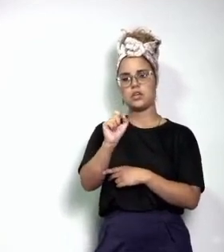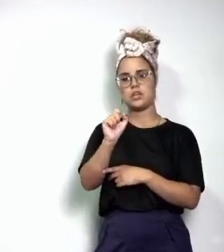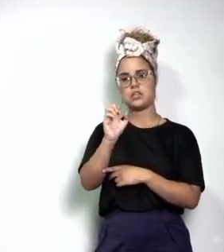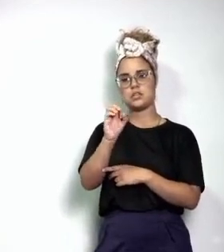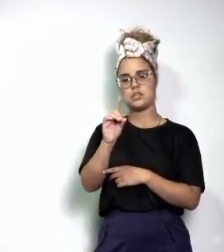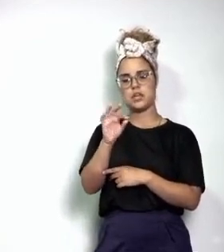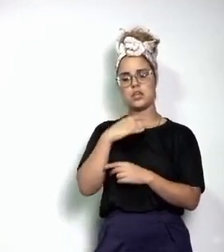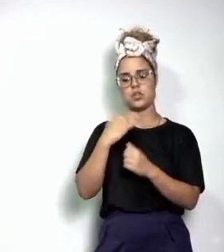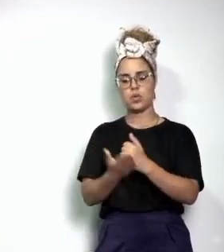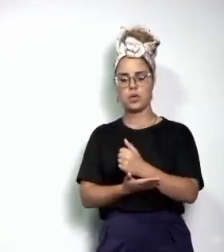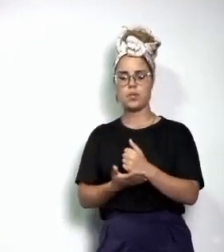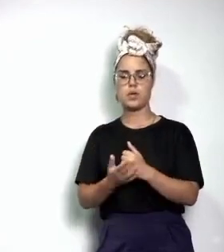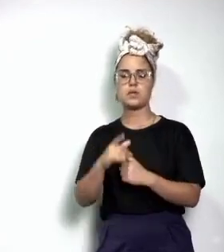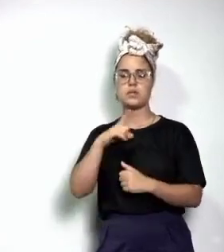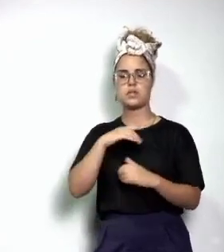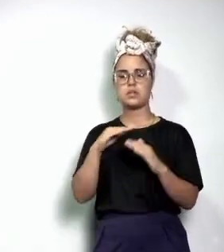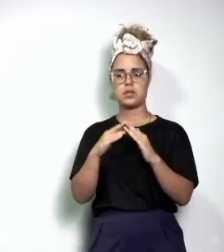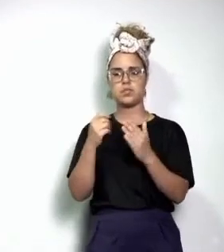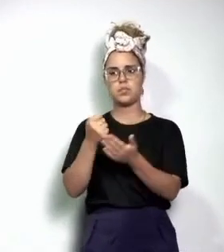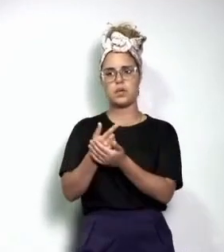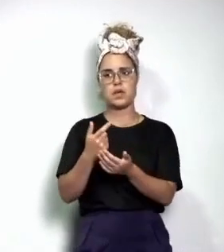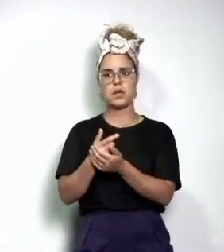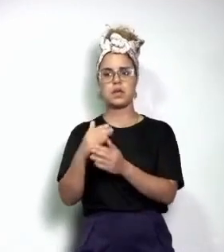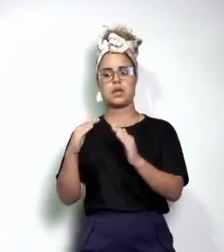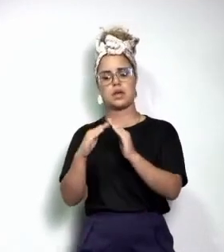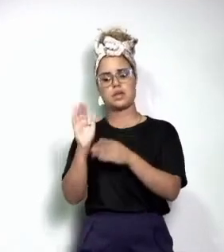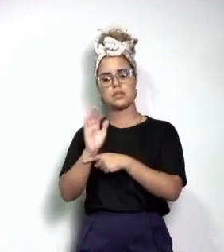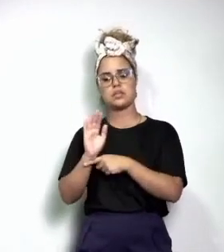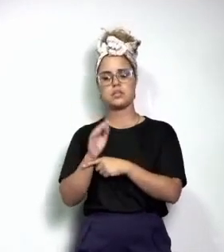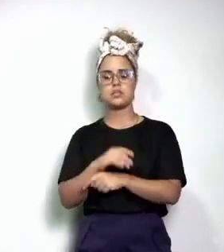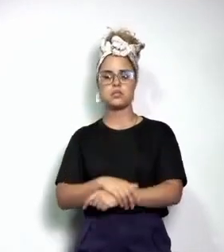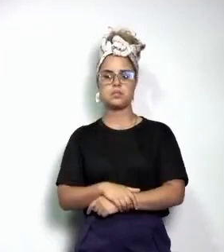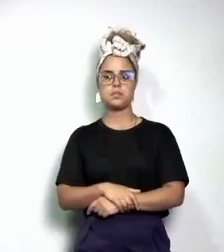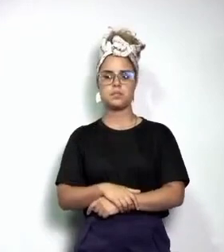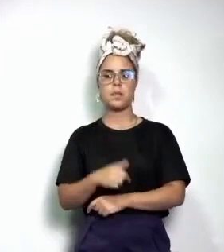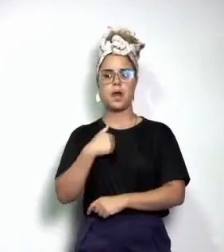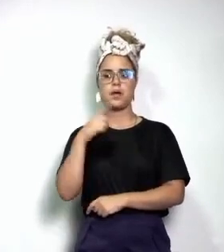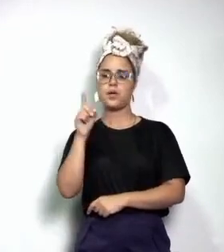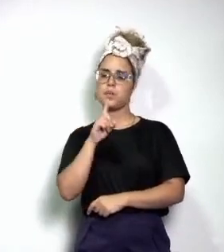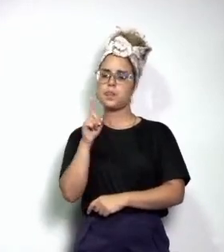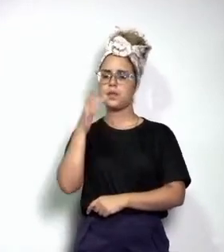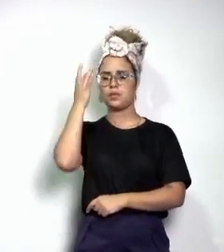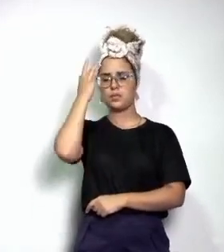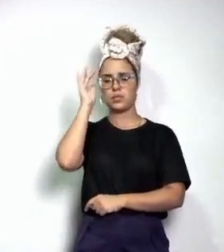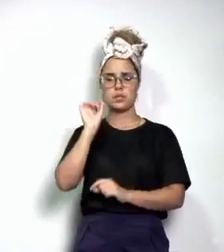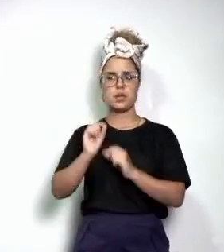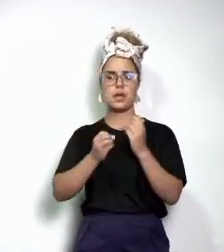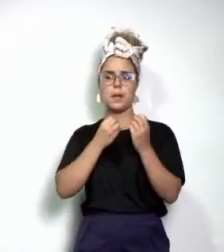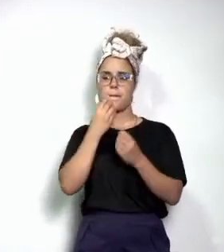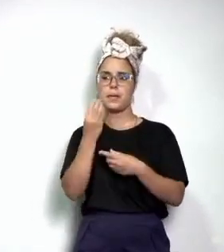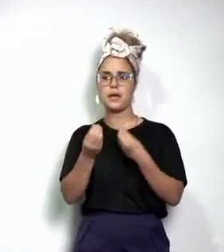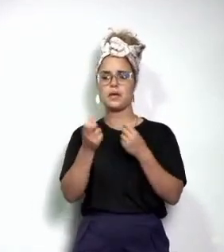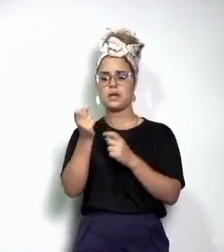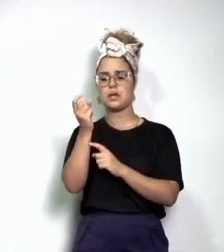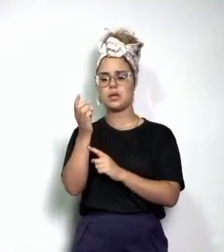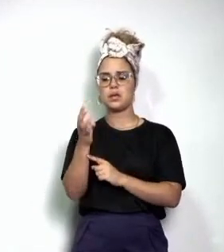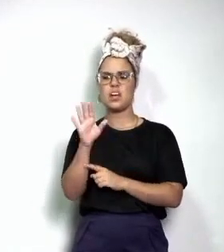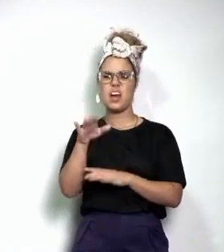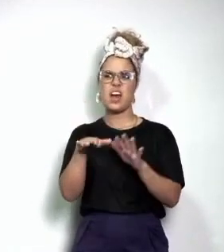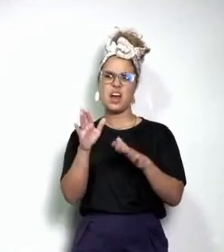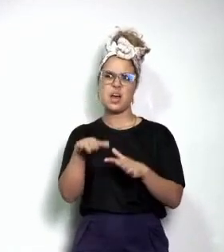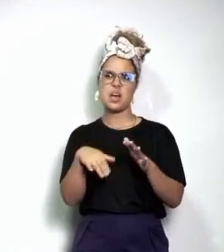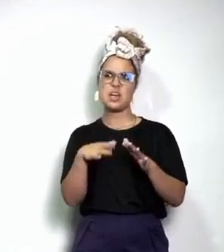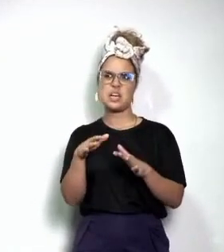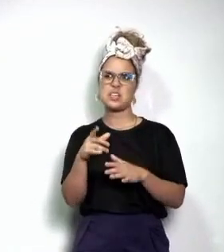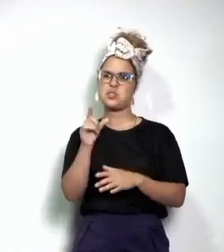vendido nessas casas de cinema. Eu não sei muito bem quanto está isso, mas eu chutaria que está no mínimo